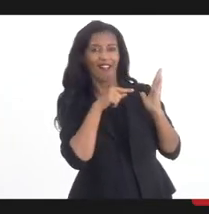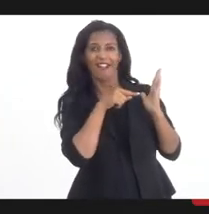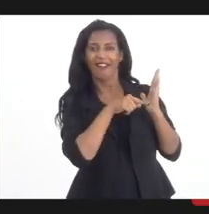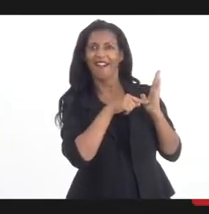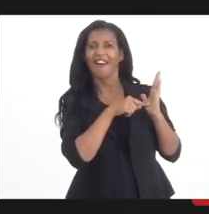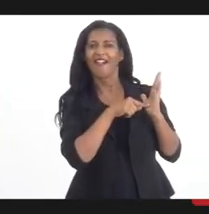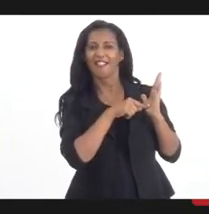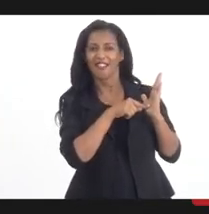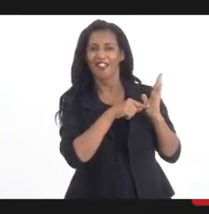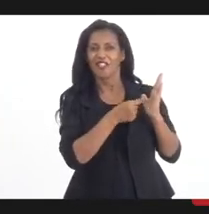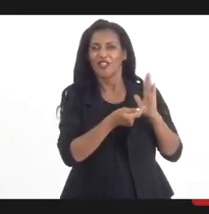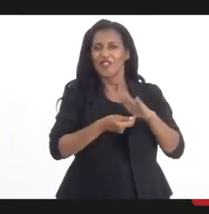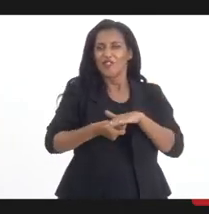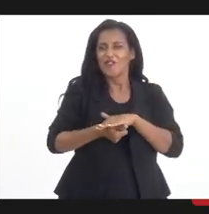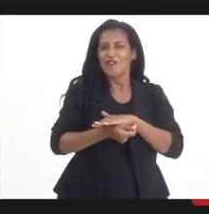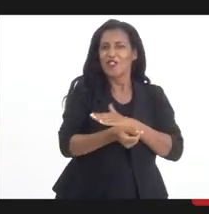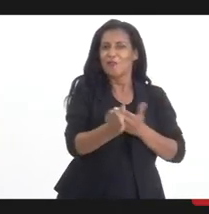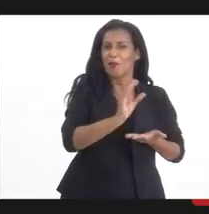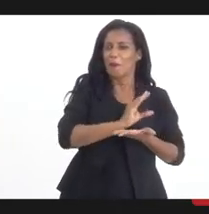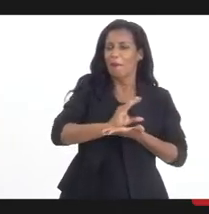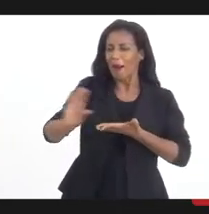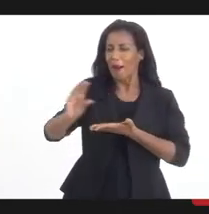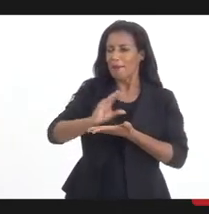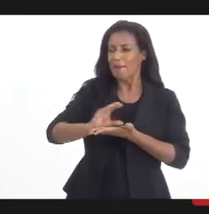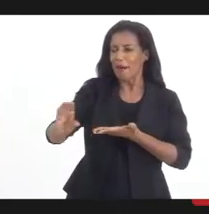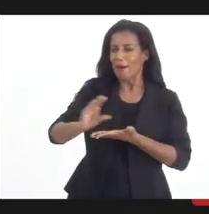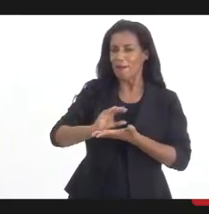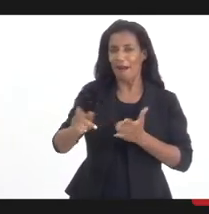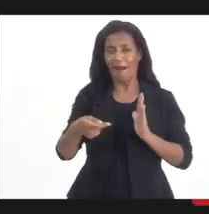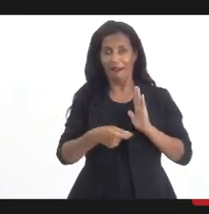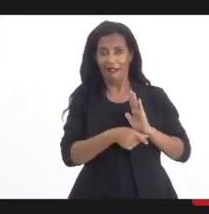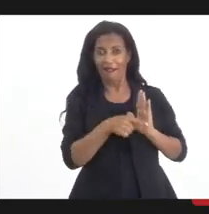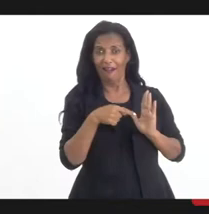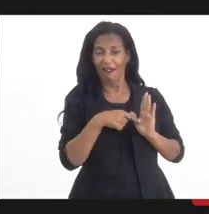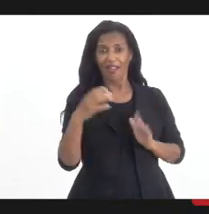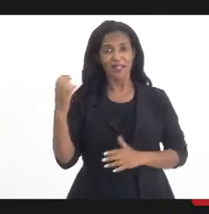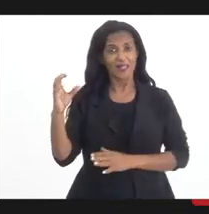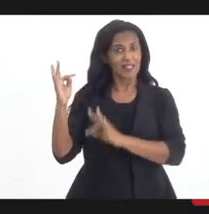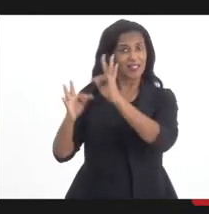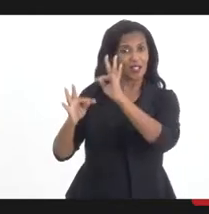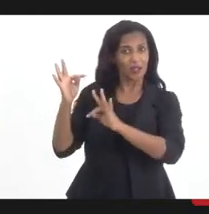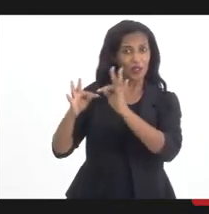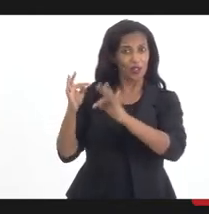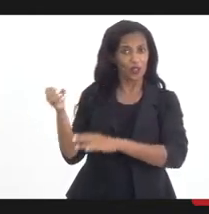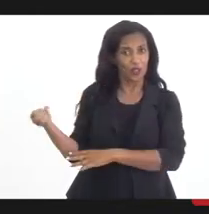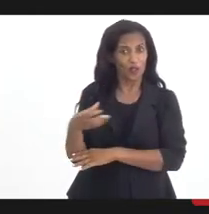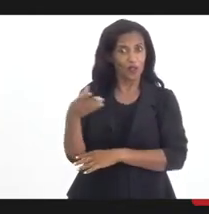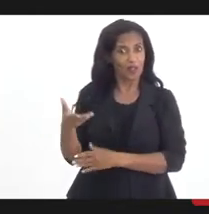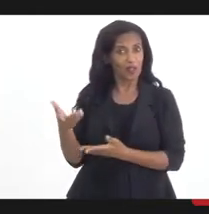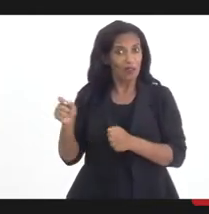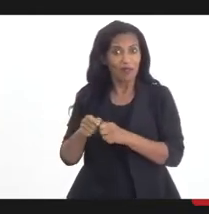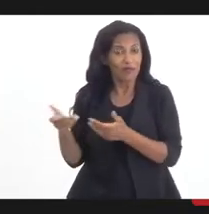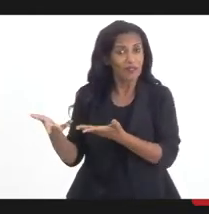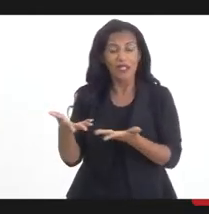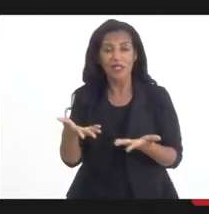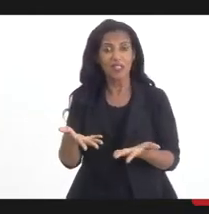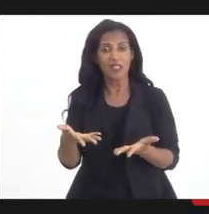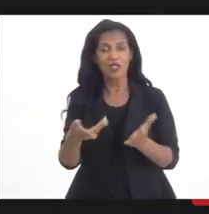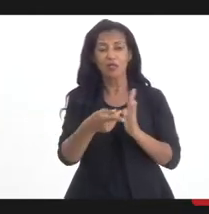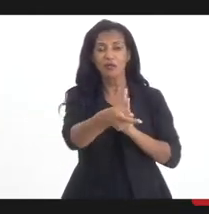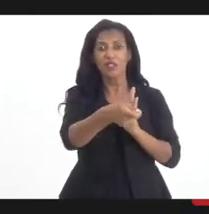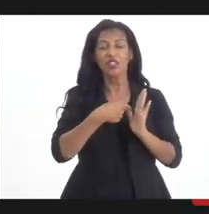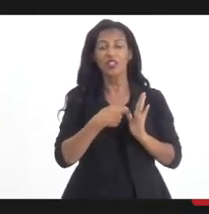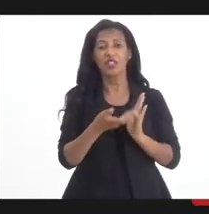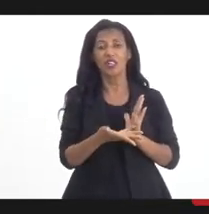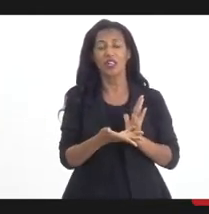previsão de investimentos para a consolidação na UESA. Constou lá, a Secretaria de Ciência, Tecnologia e Inovação fez isso, fez inscrever no